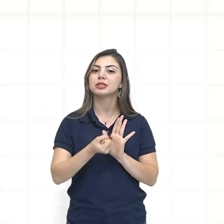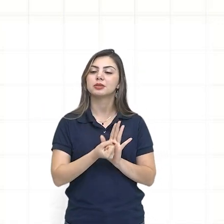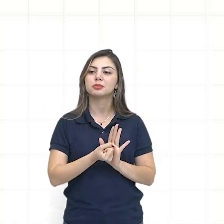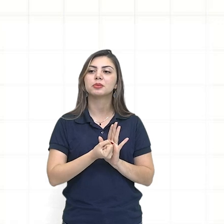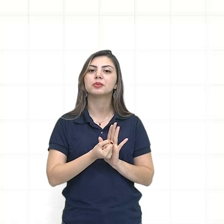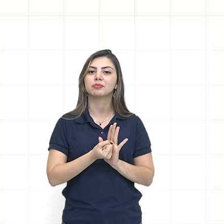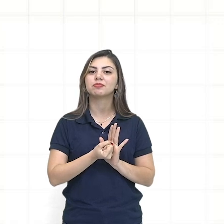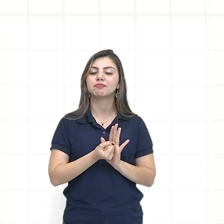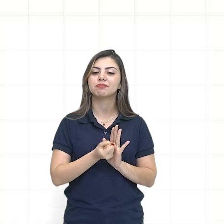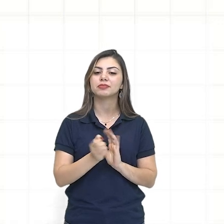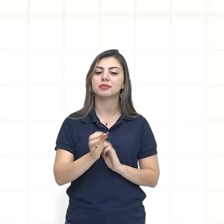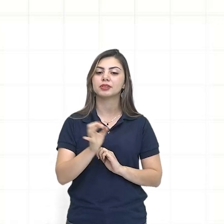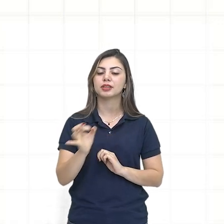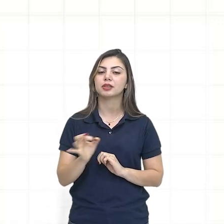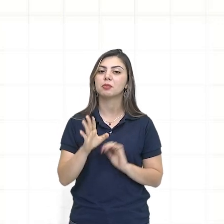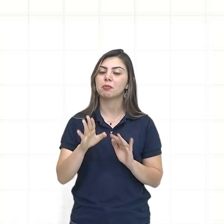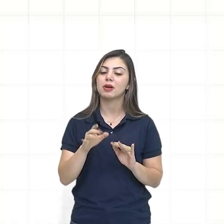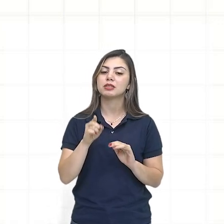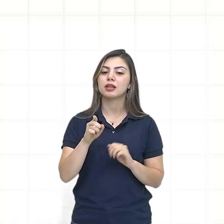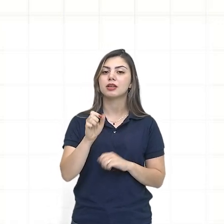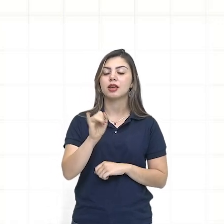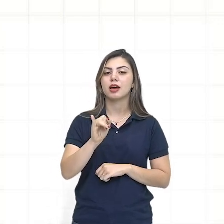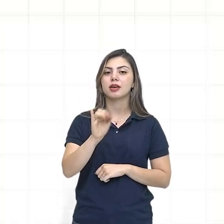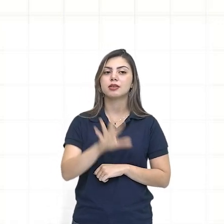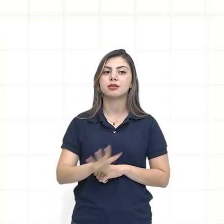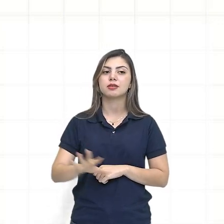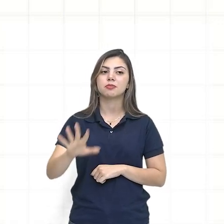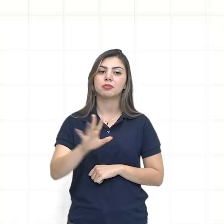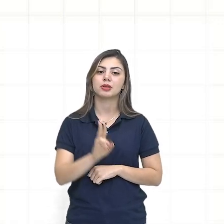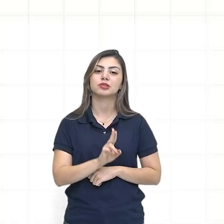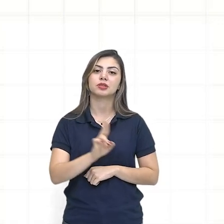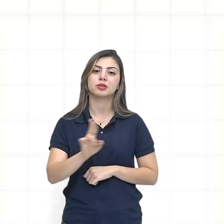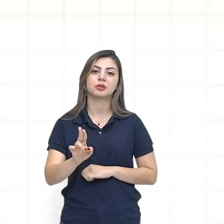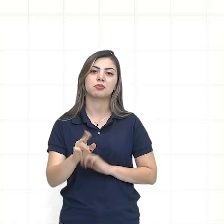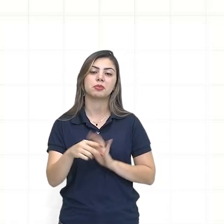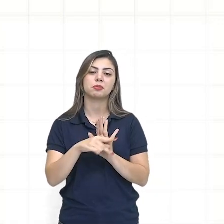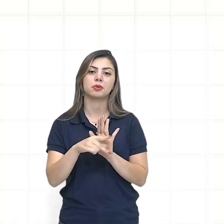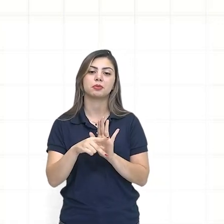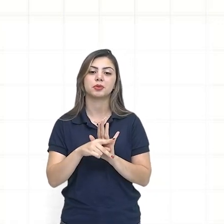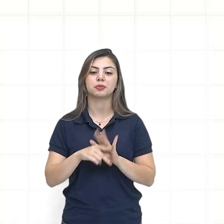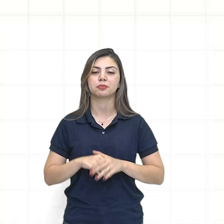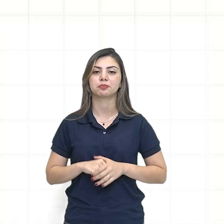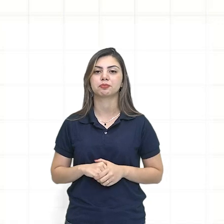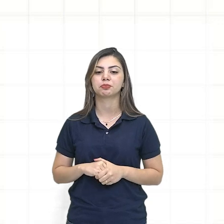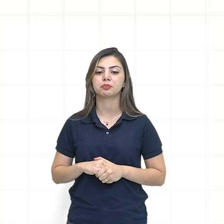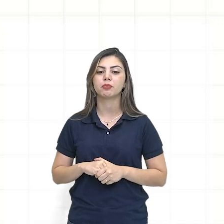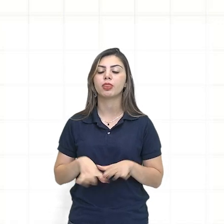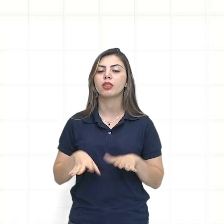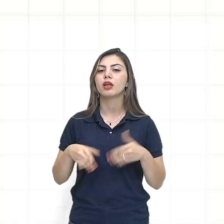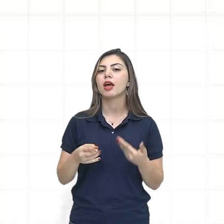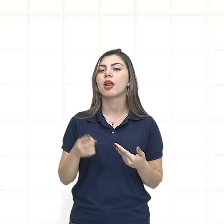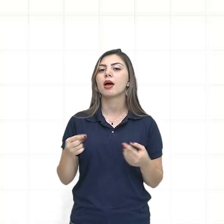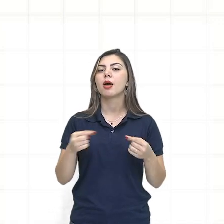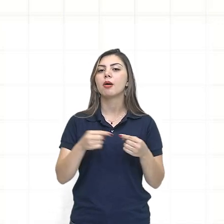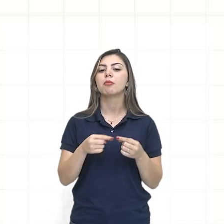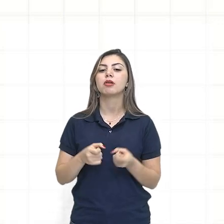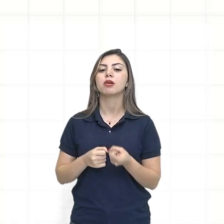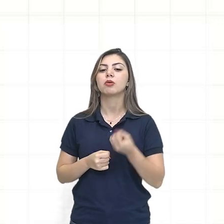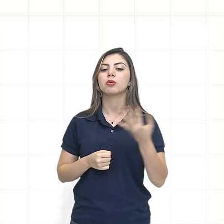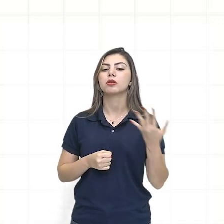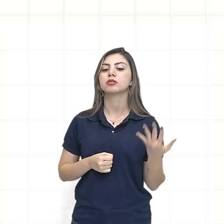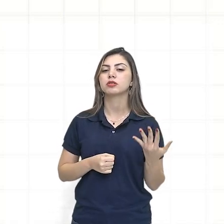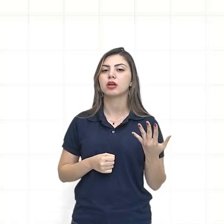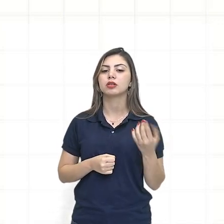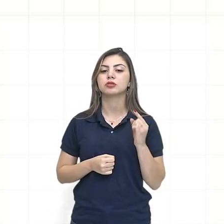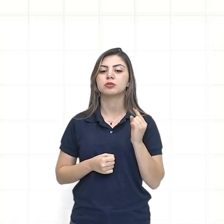churrasqueira, tá? Mas essa imagem aqui chama-se flor de lótus. E qual é o seu valor?